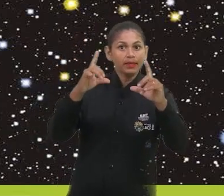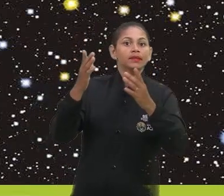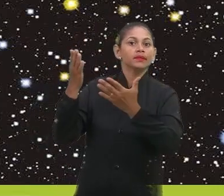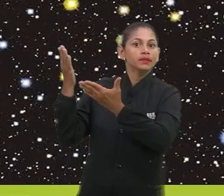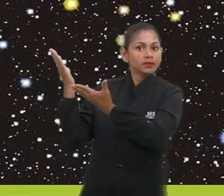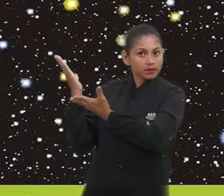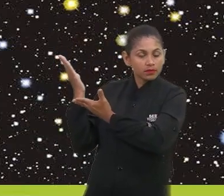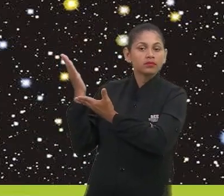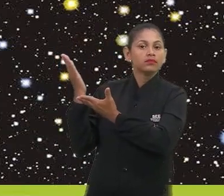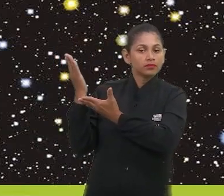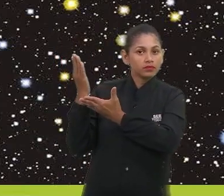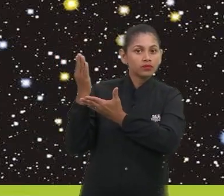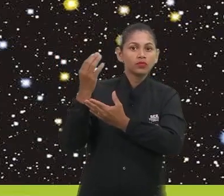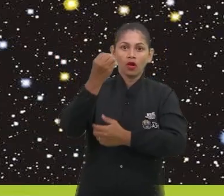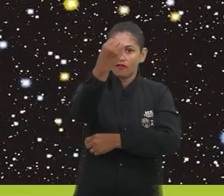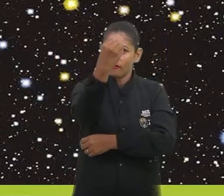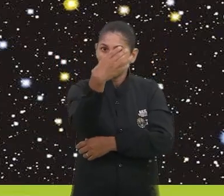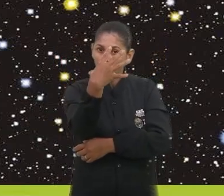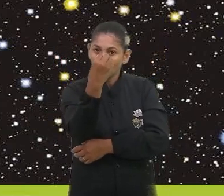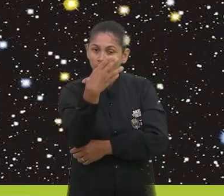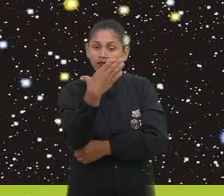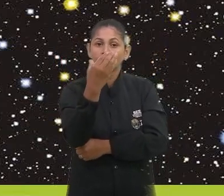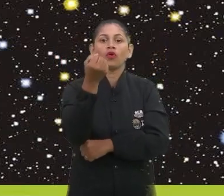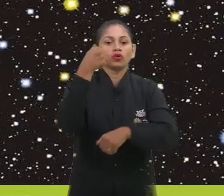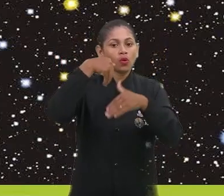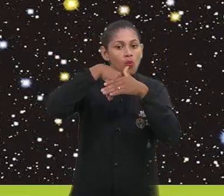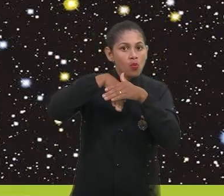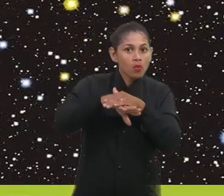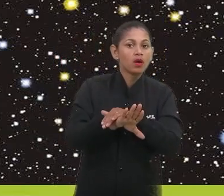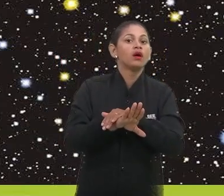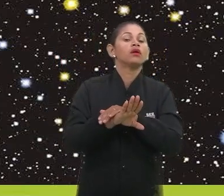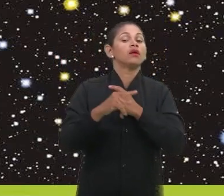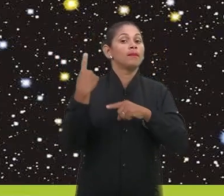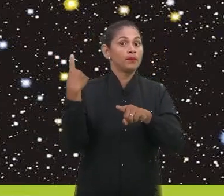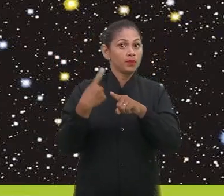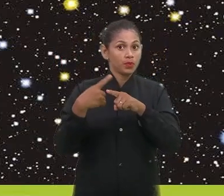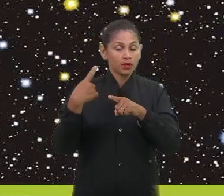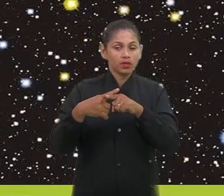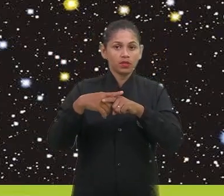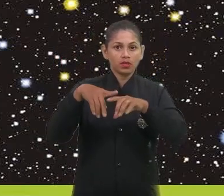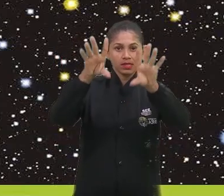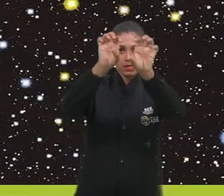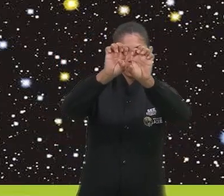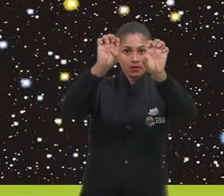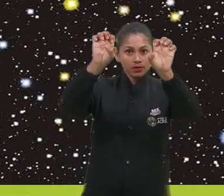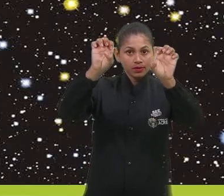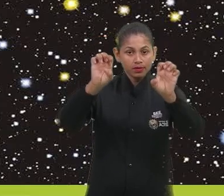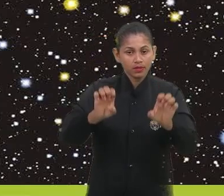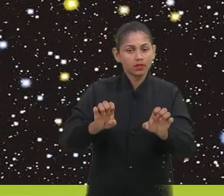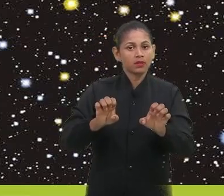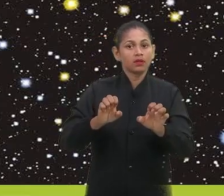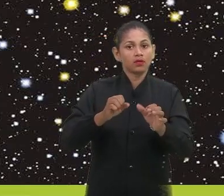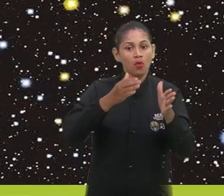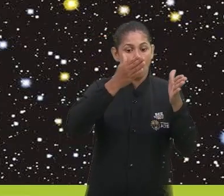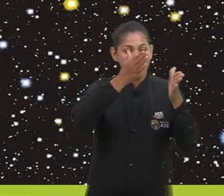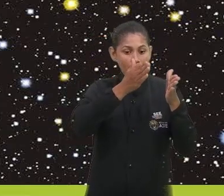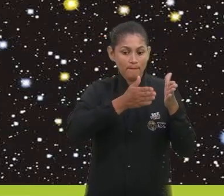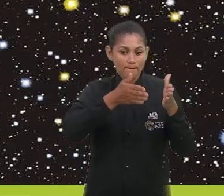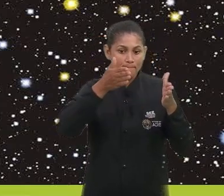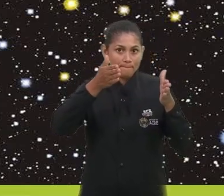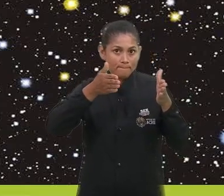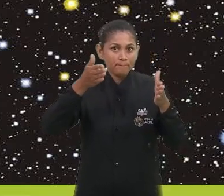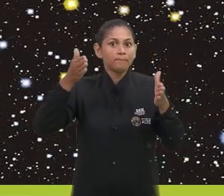uma foto, copia, guarda, porque aqui está esquematizado para você todo o processo